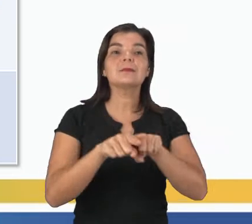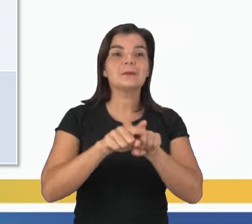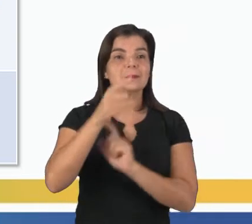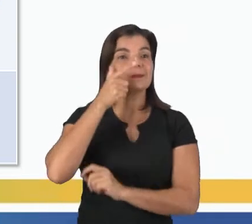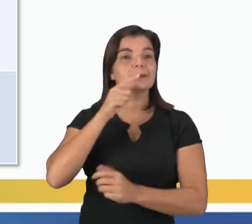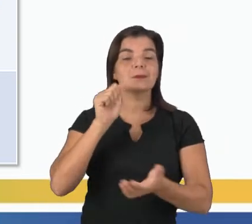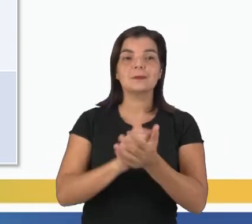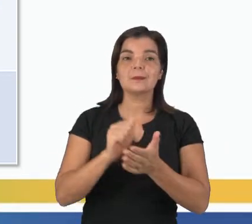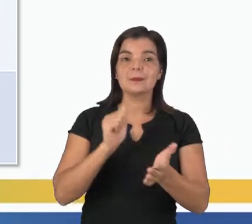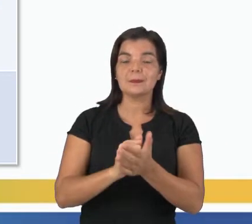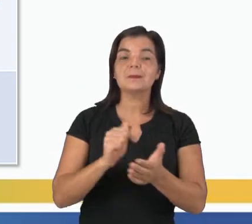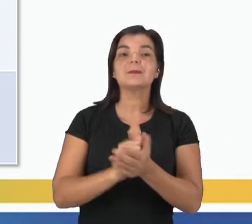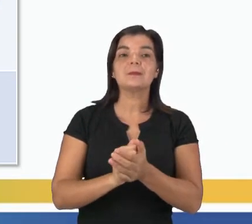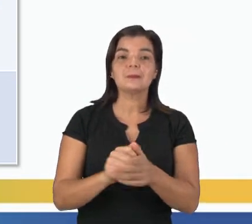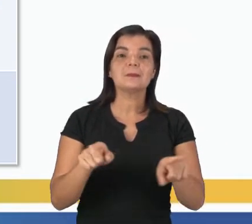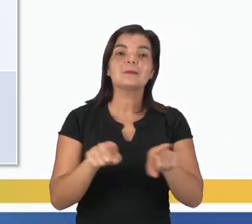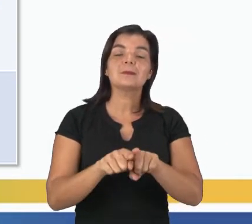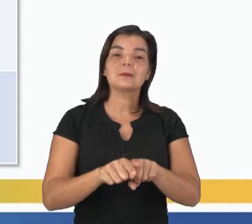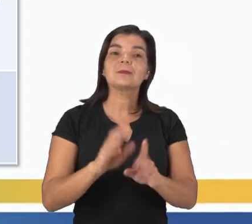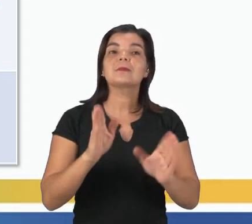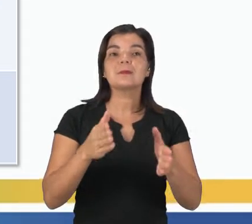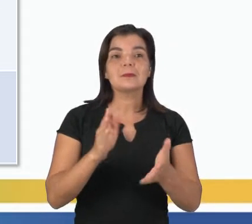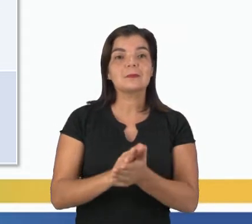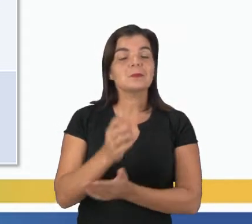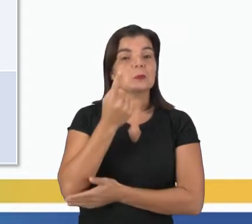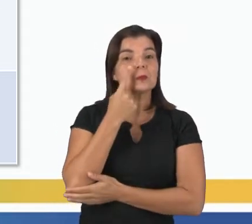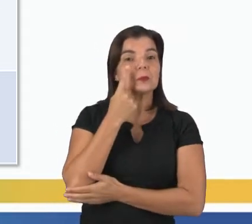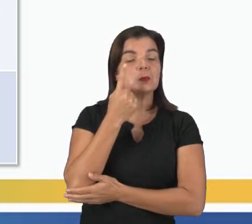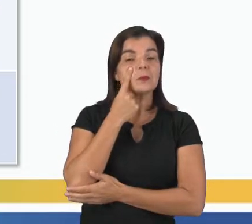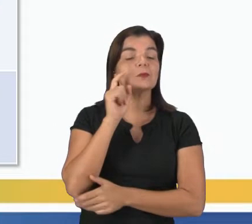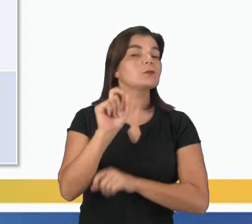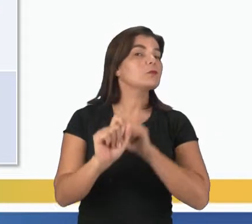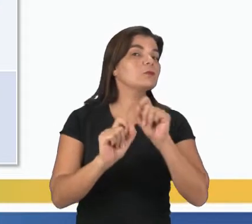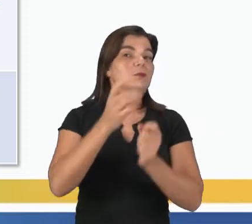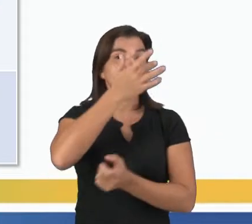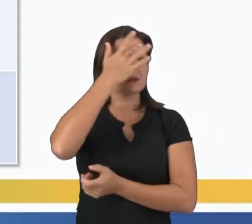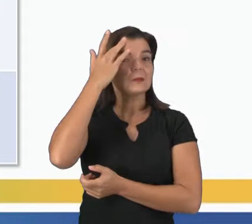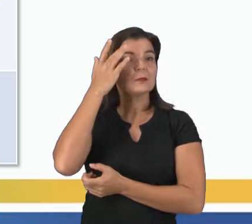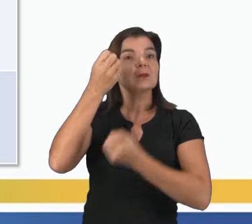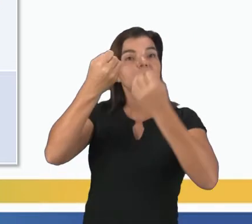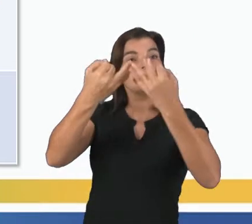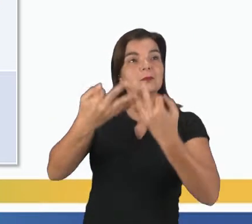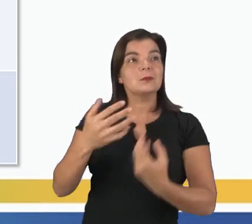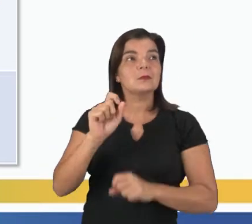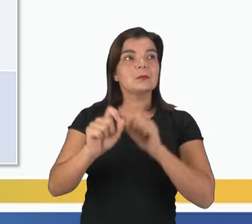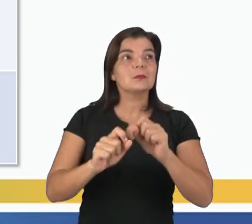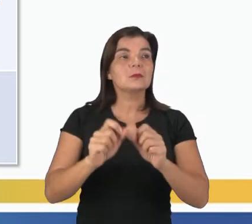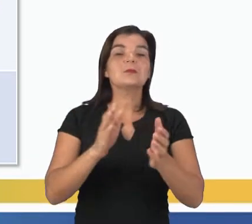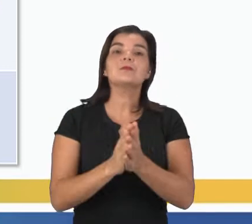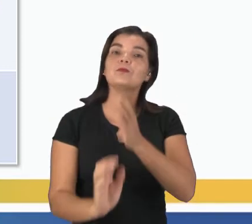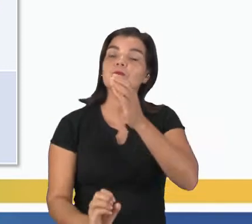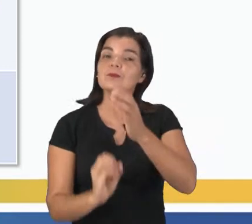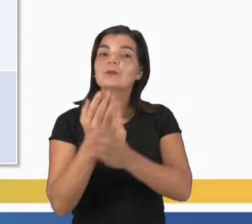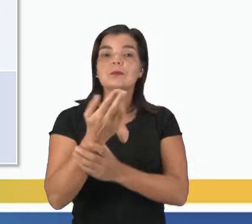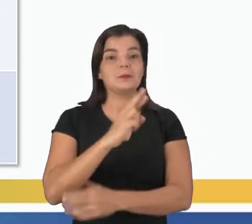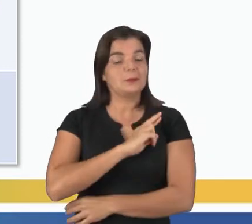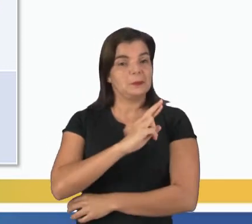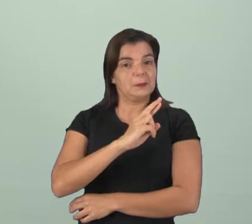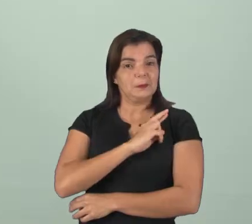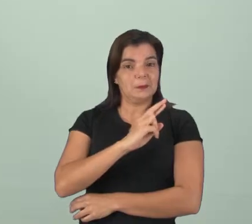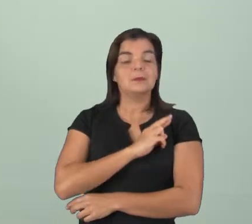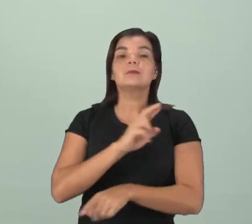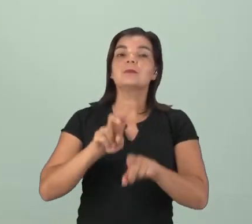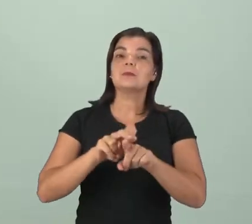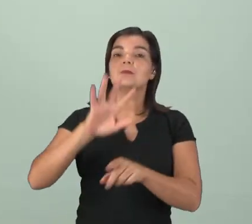forma escrita. A gente já ouve as pessoas dizendo que as religiões de